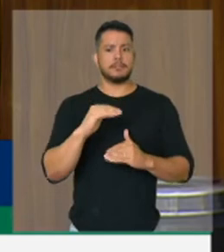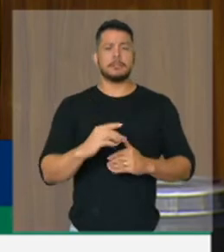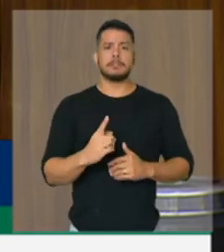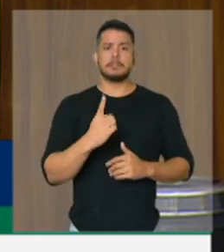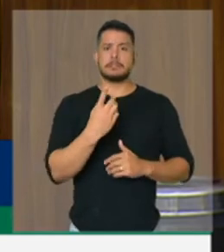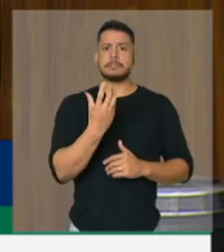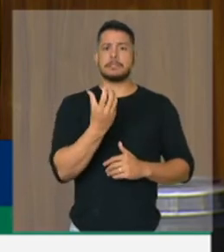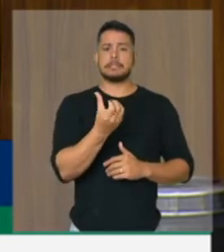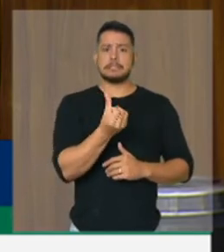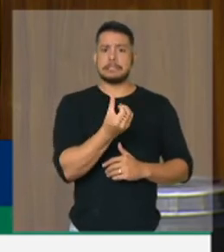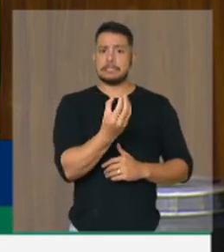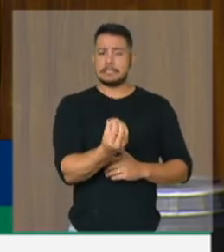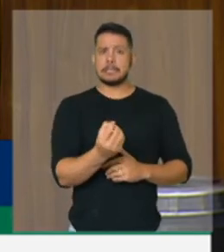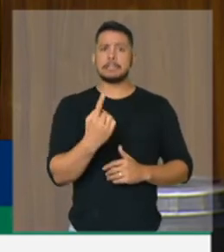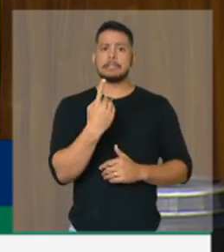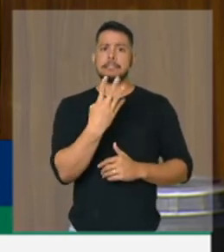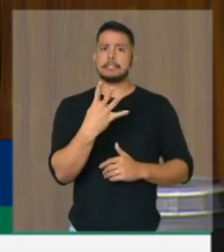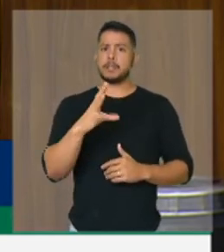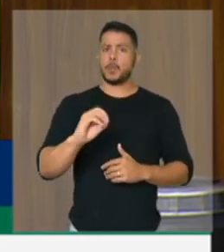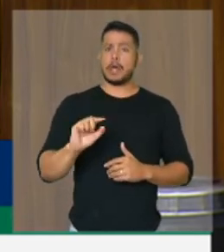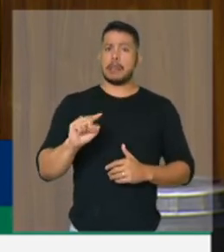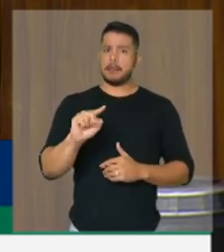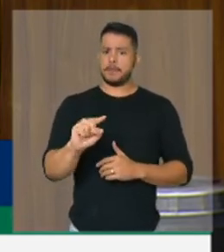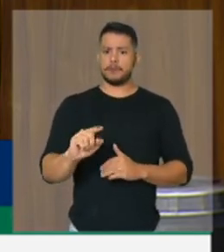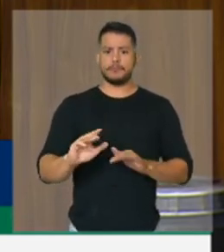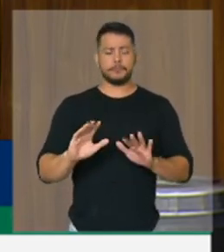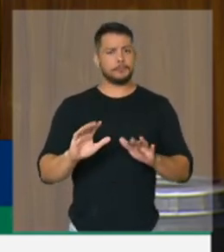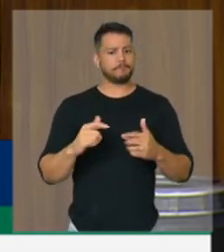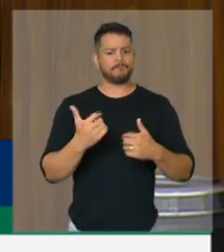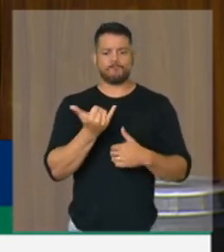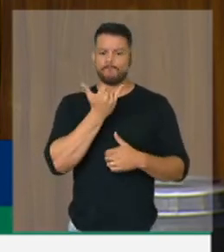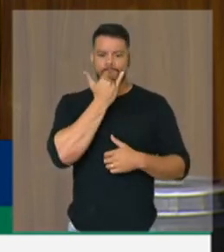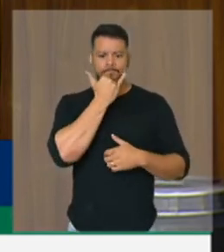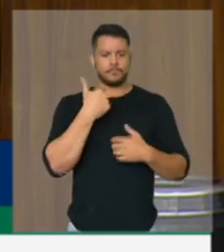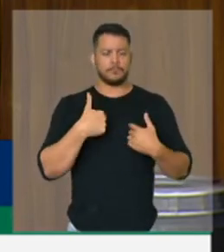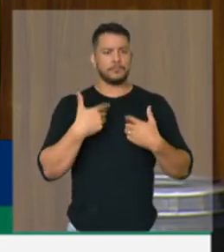140 mil nesses gerentes. Não é isso que eu quero. Eu quero um